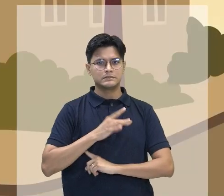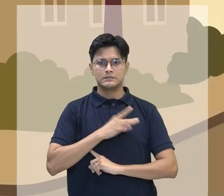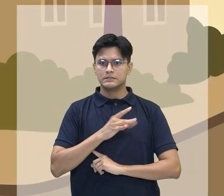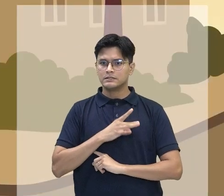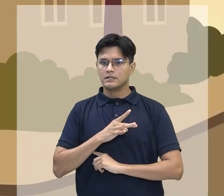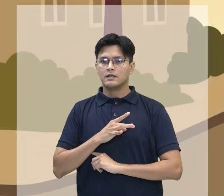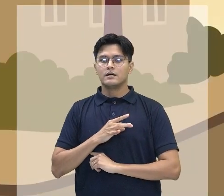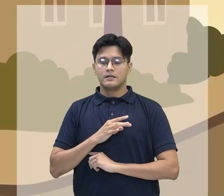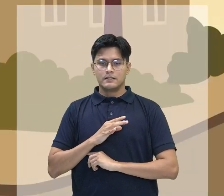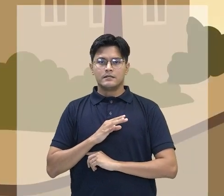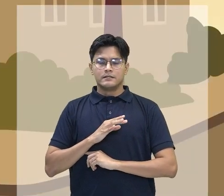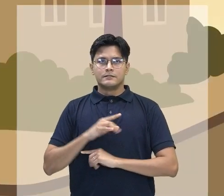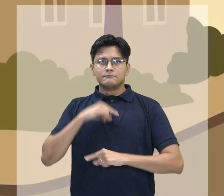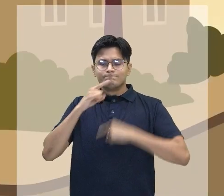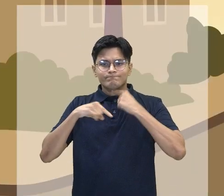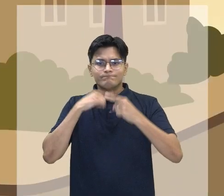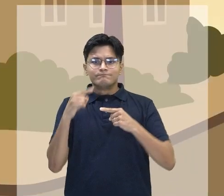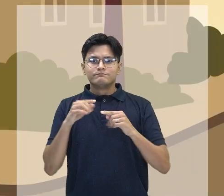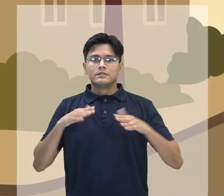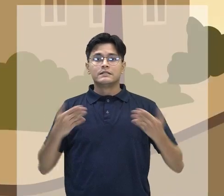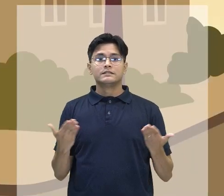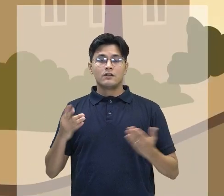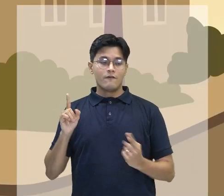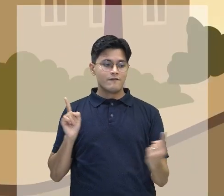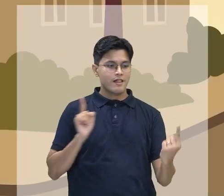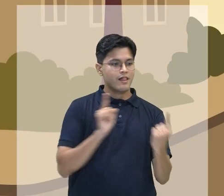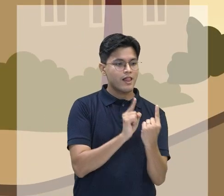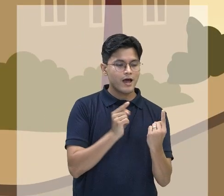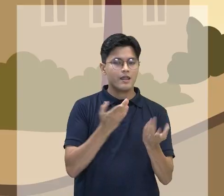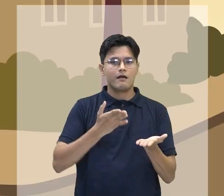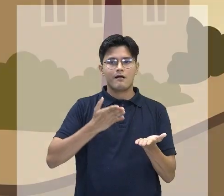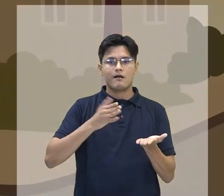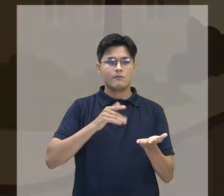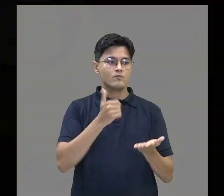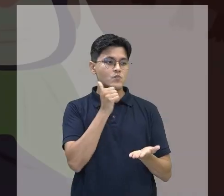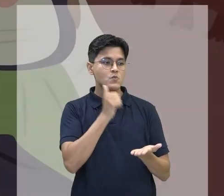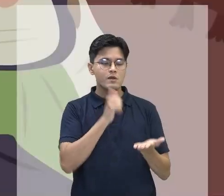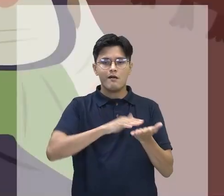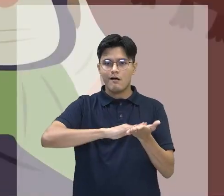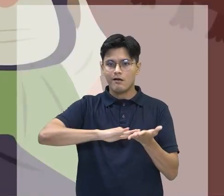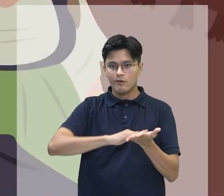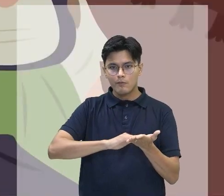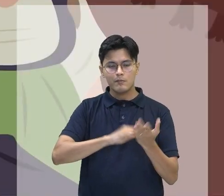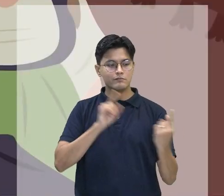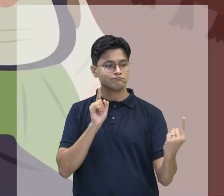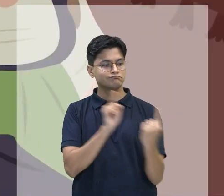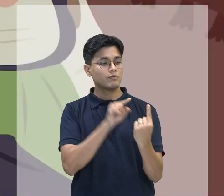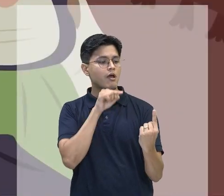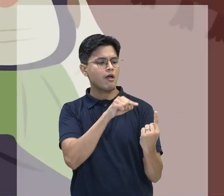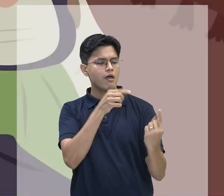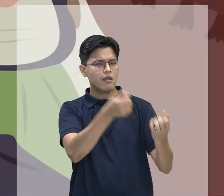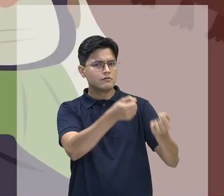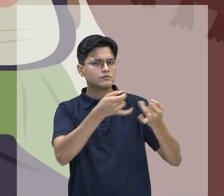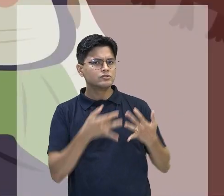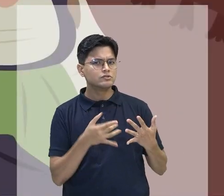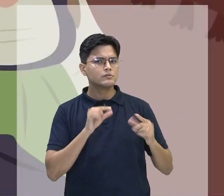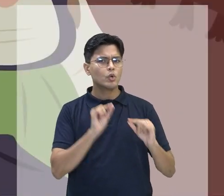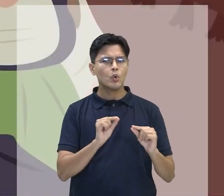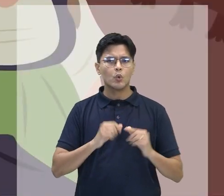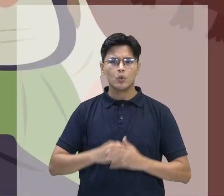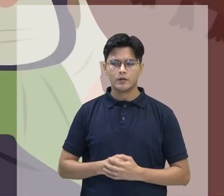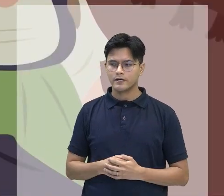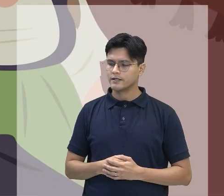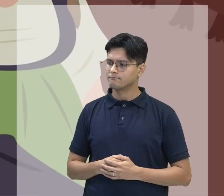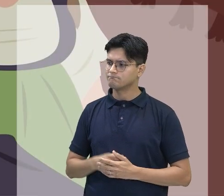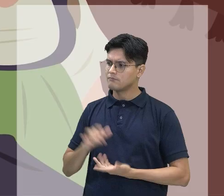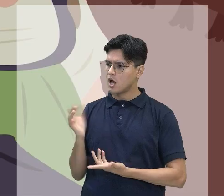Tomado pela dúvida e pelo medo, Camilo decide consultar a cartomante. Ela o tranquiliza novamente. Nada de ruim